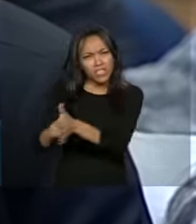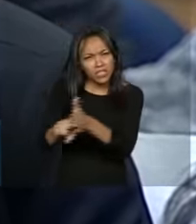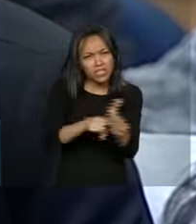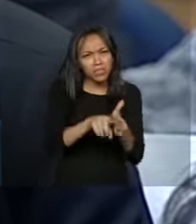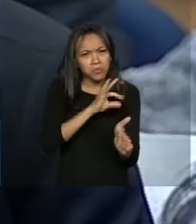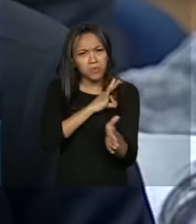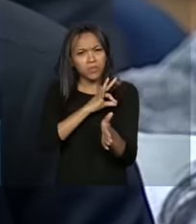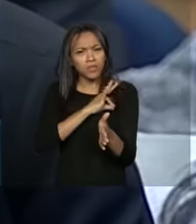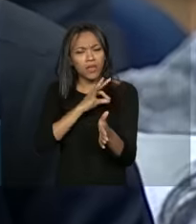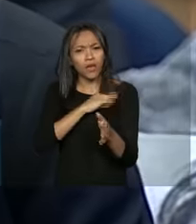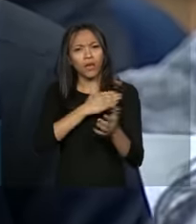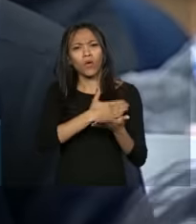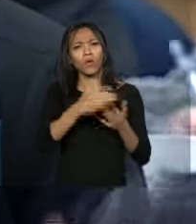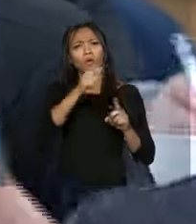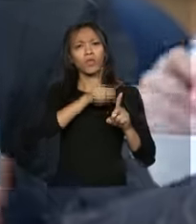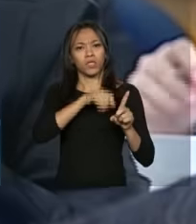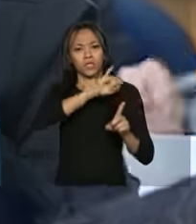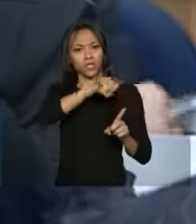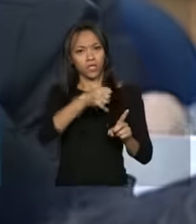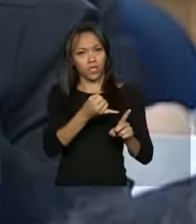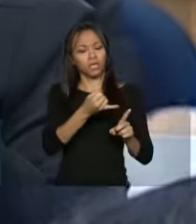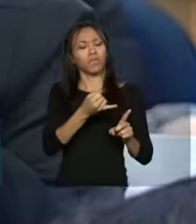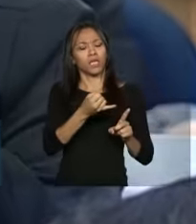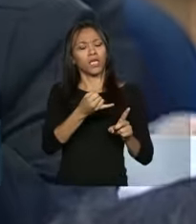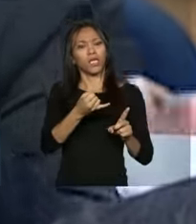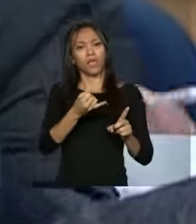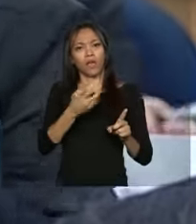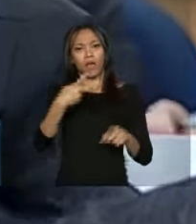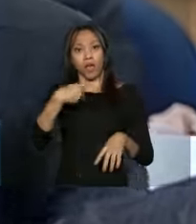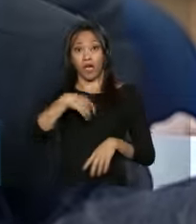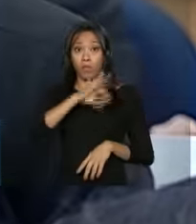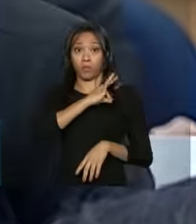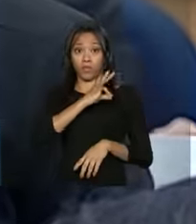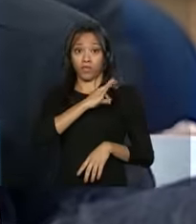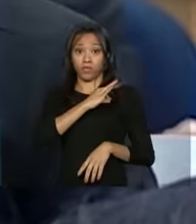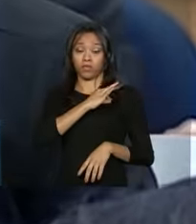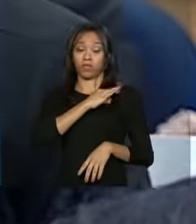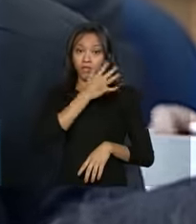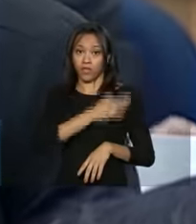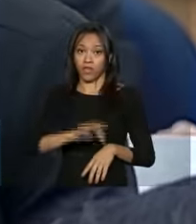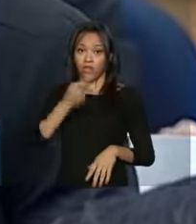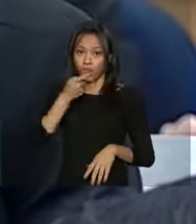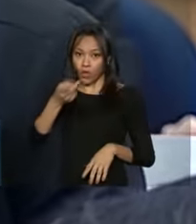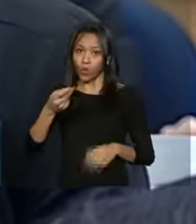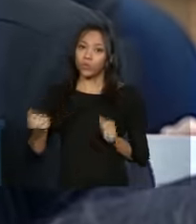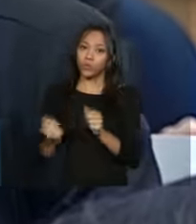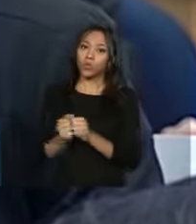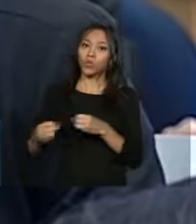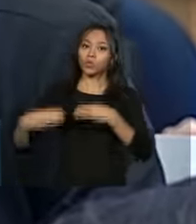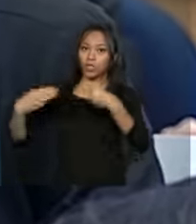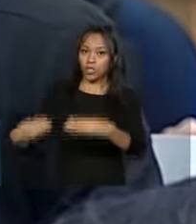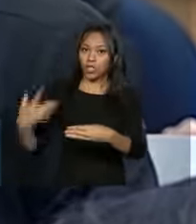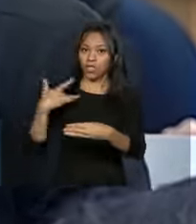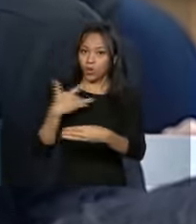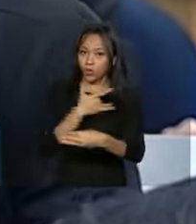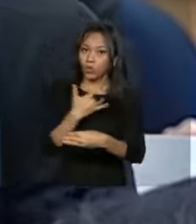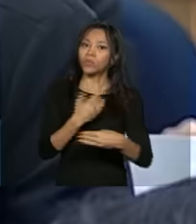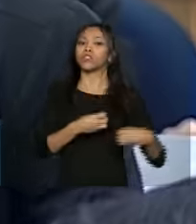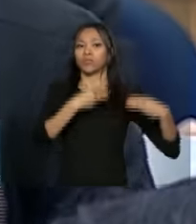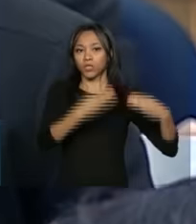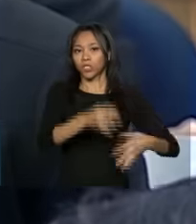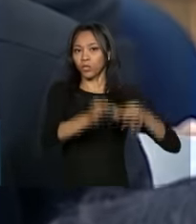afirmado na época quando até a polícia federal o Ministério da Justiça anunciou junto com o ministério da saúde